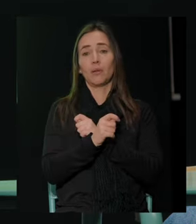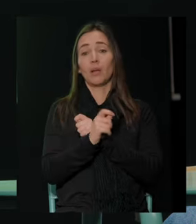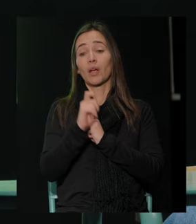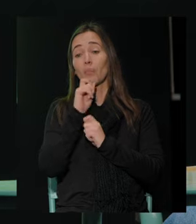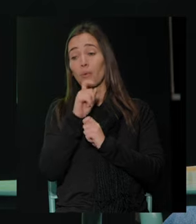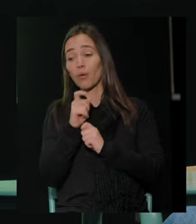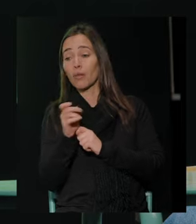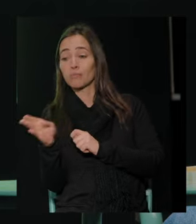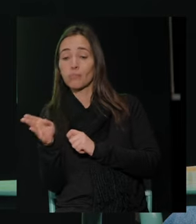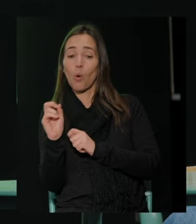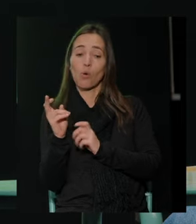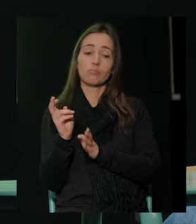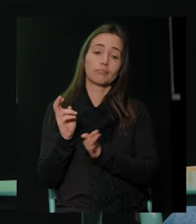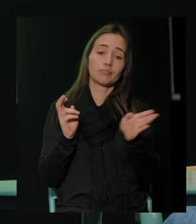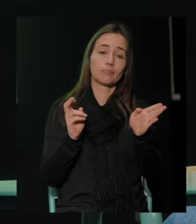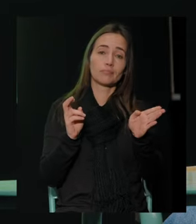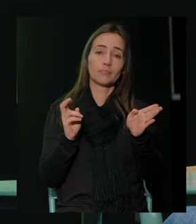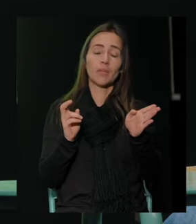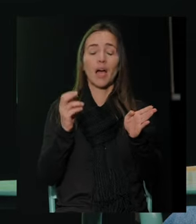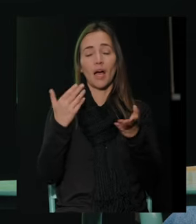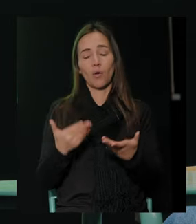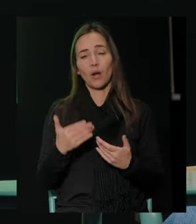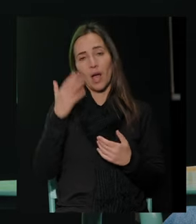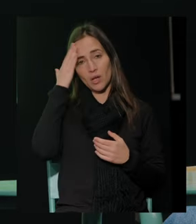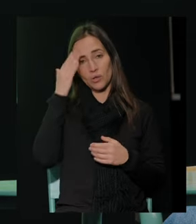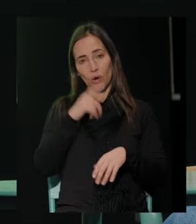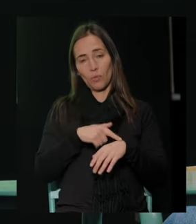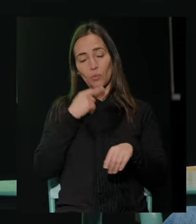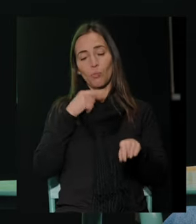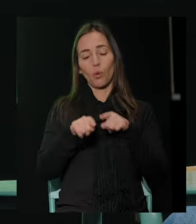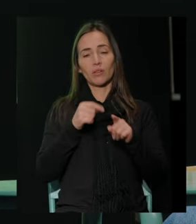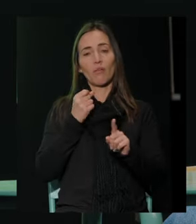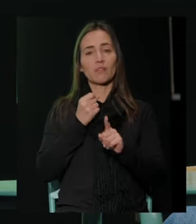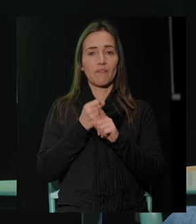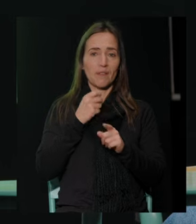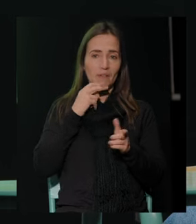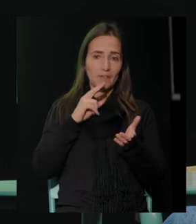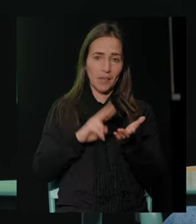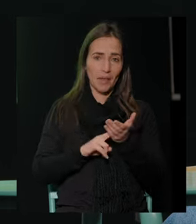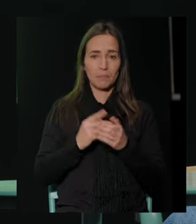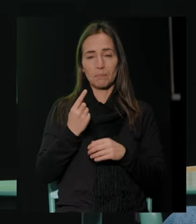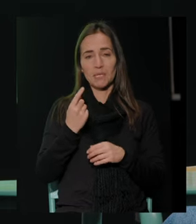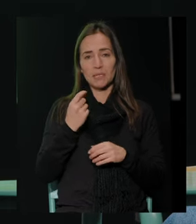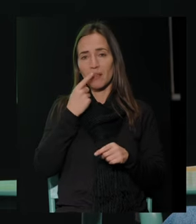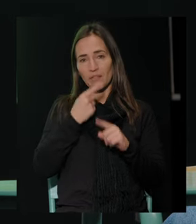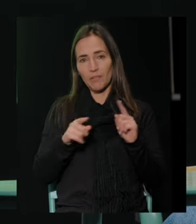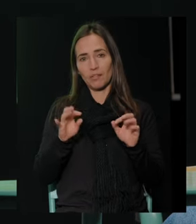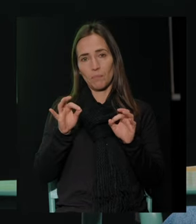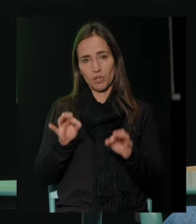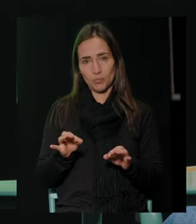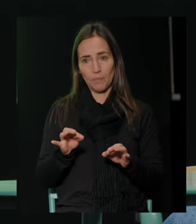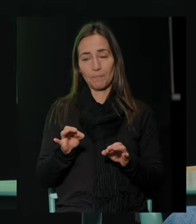para o outro. Eu acho que este é o momento de nós definirmos políticas verdadeiramente desafiadoras e verdadeiramente diferentes. E